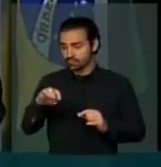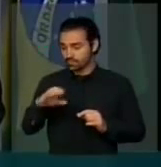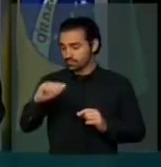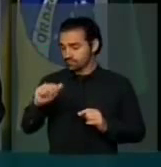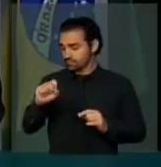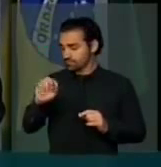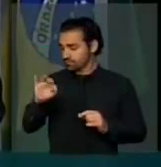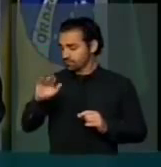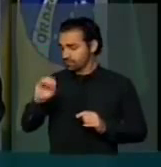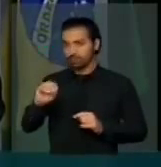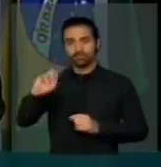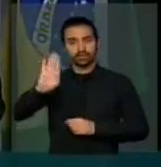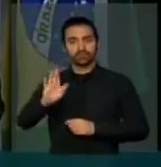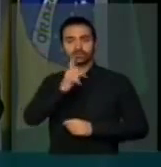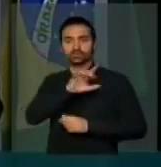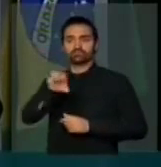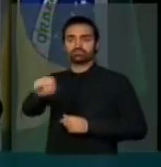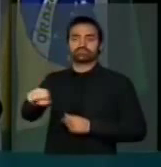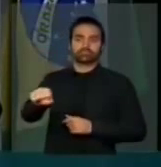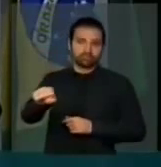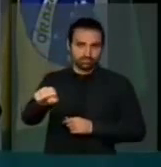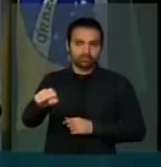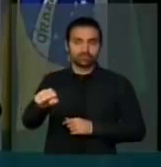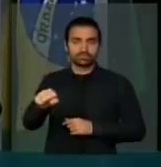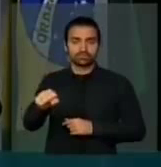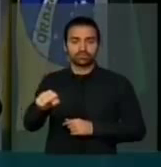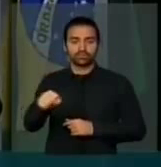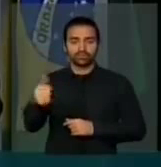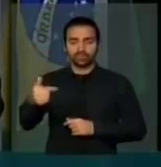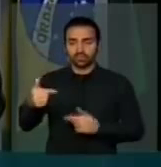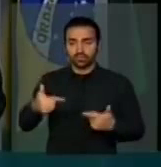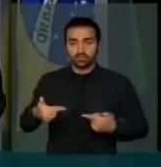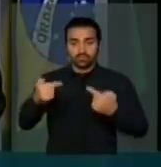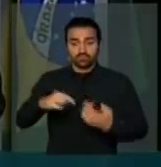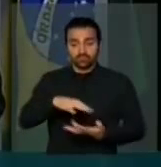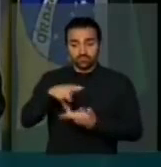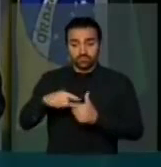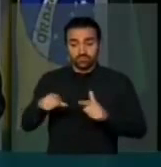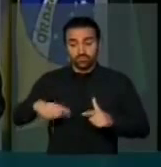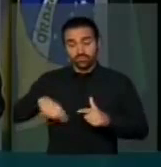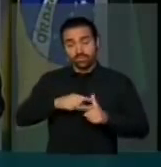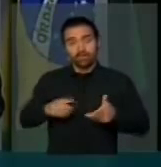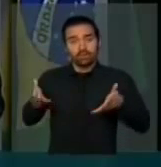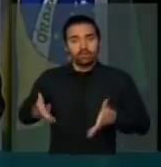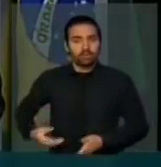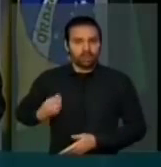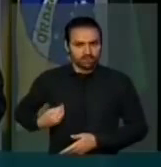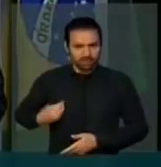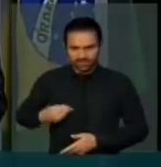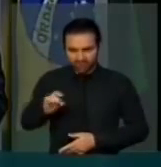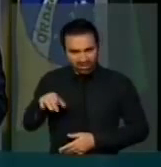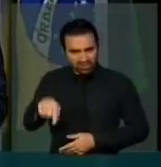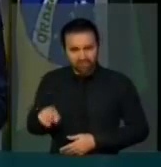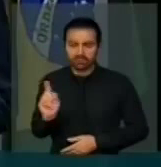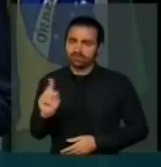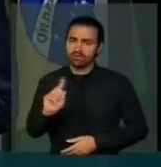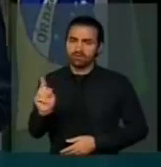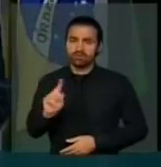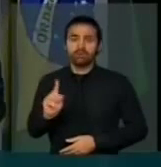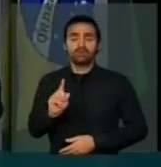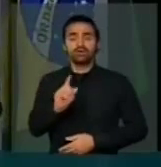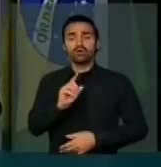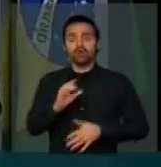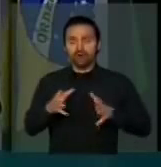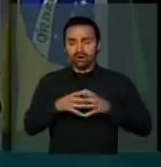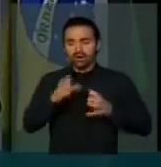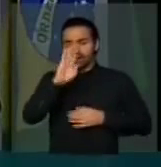dos grandes feitos brasileiros na Segunda Guerra Mundial, mas nossa participação nos combates não terminou por aí. A Força